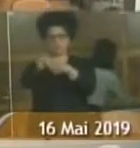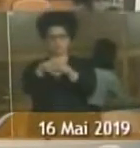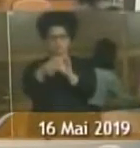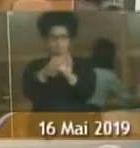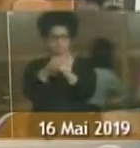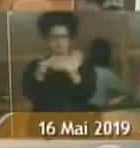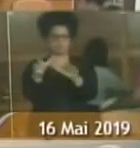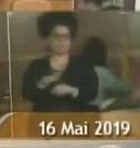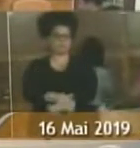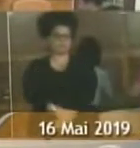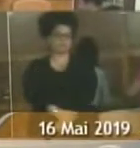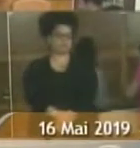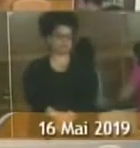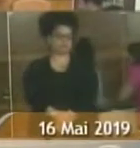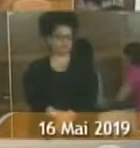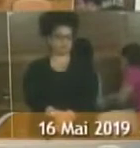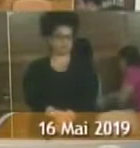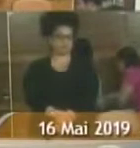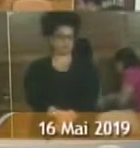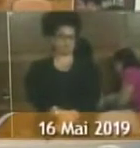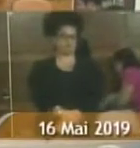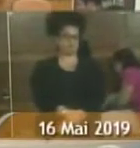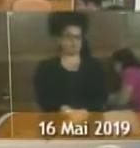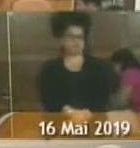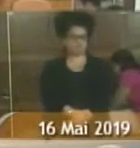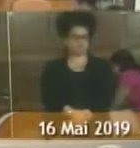Em discussão, 9 oradores, votação aberta.